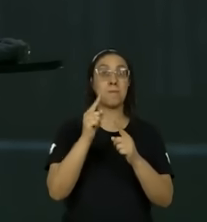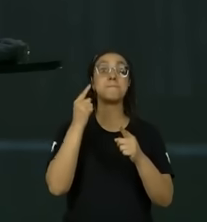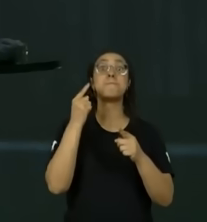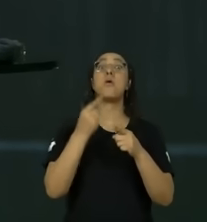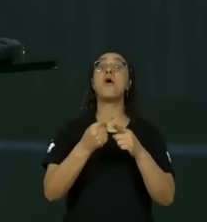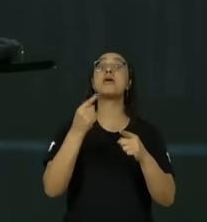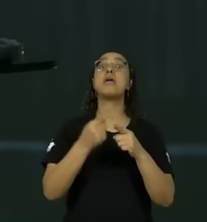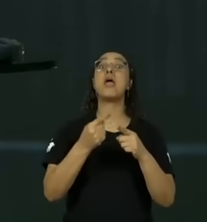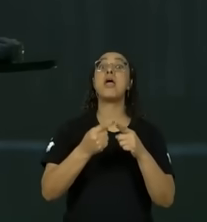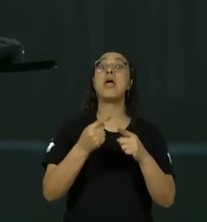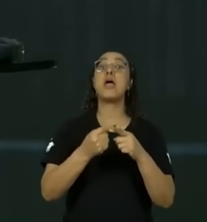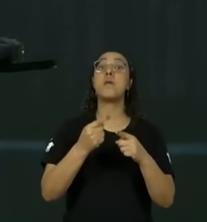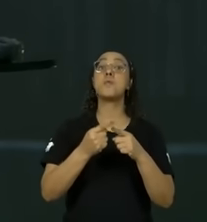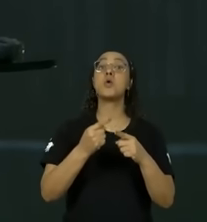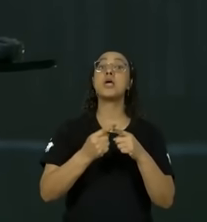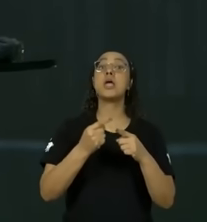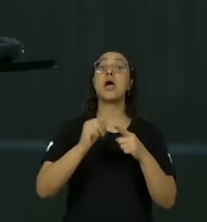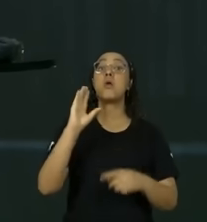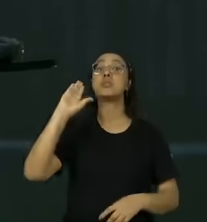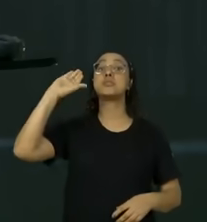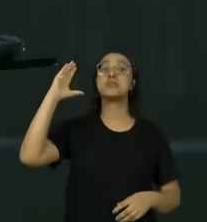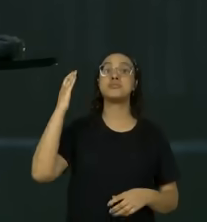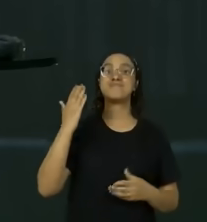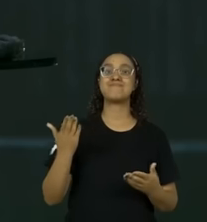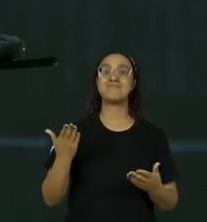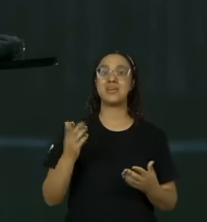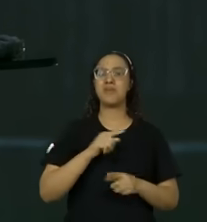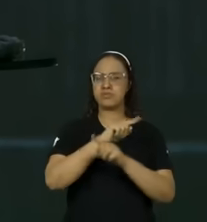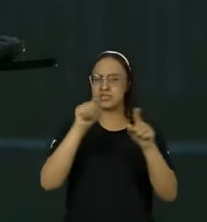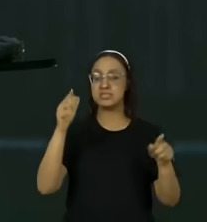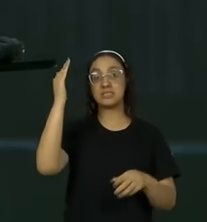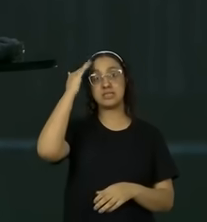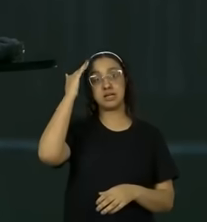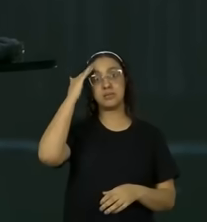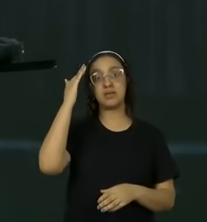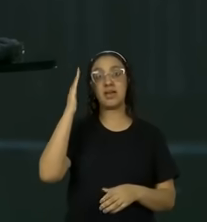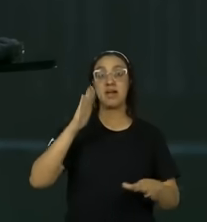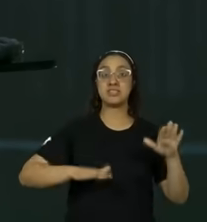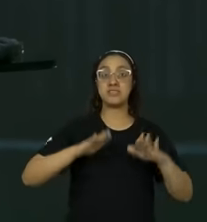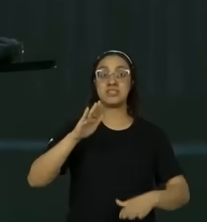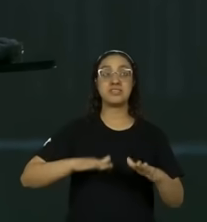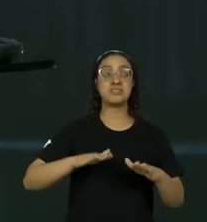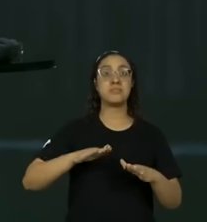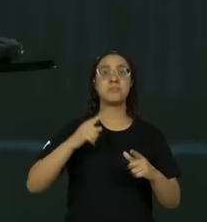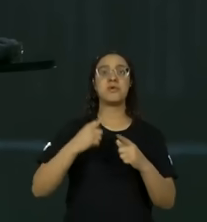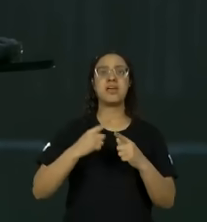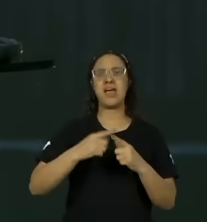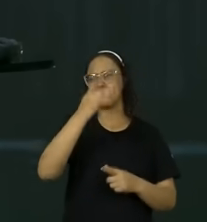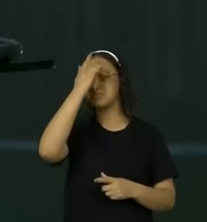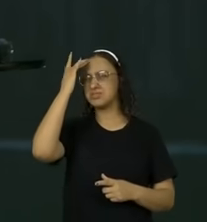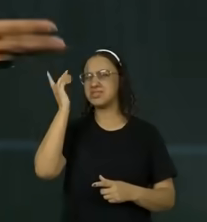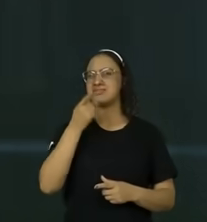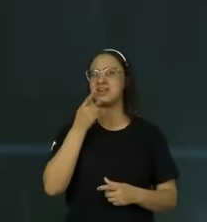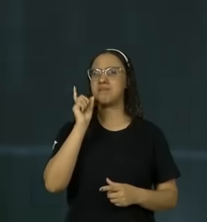a gente sabe o que acontece. A gente sabe quando alguém nos agride. A gente sabe quando alguém morre na nossa família. A